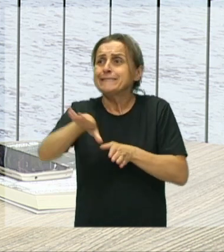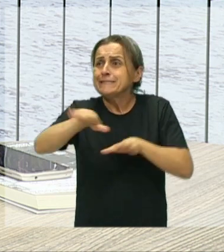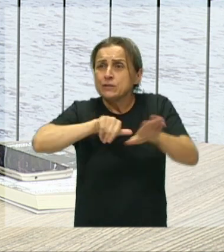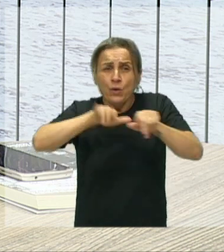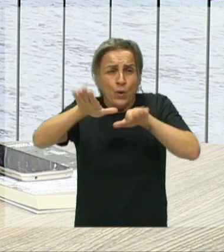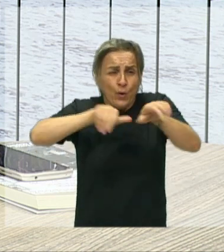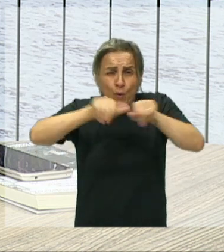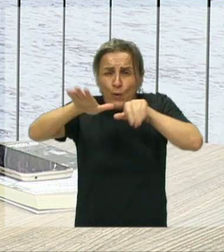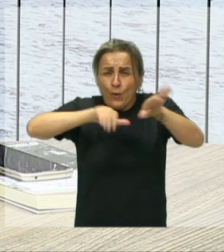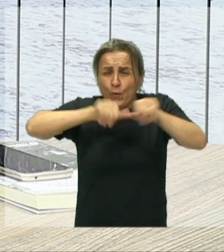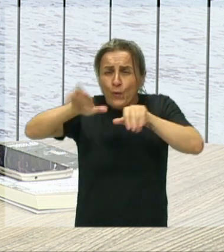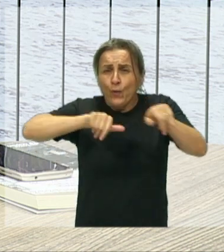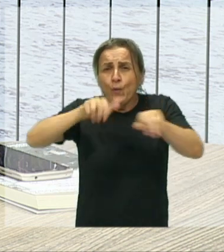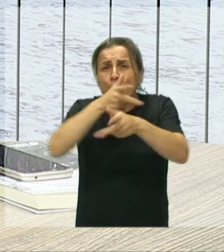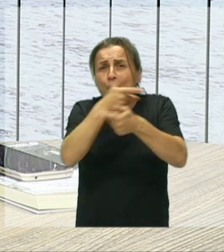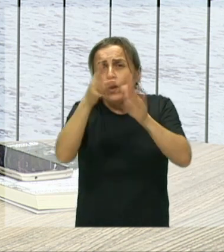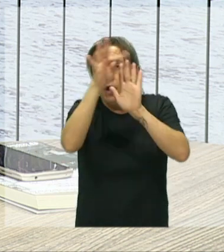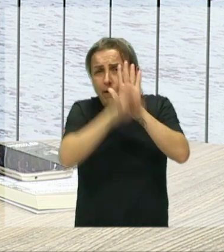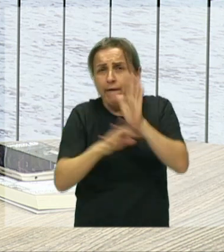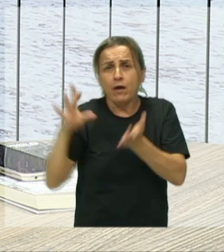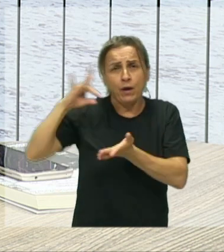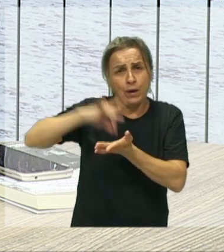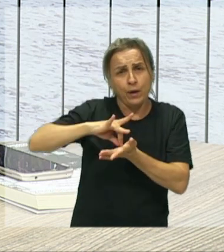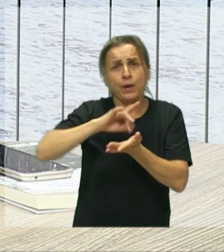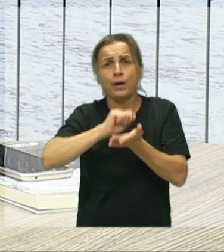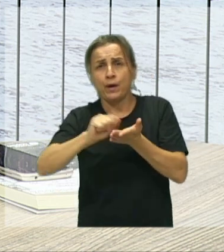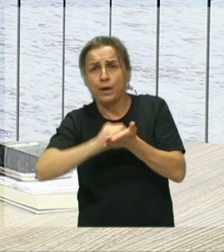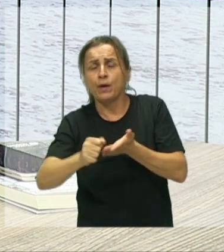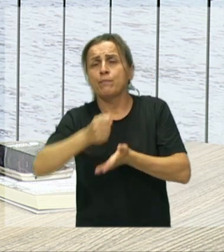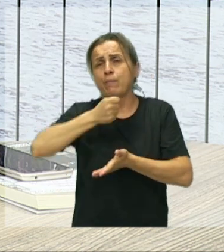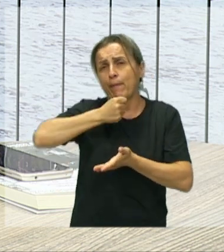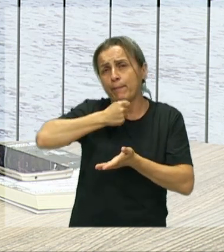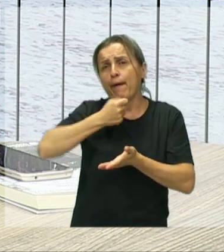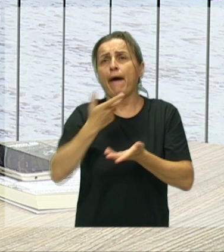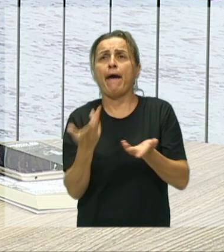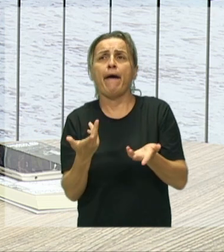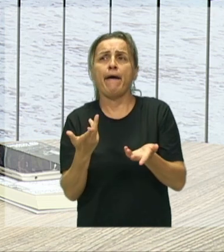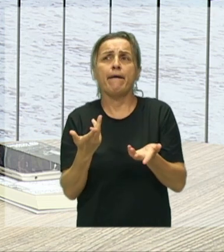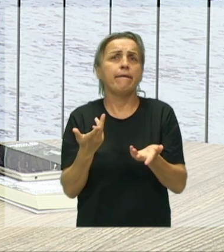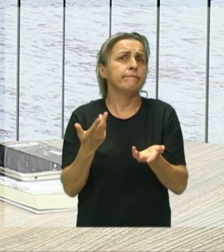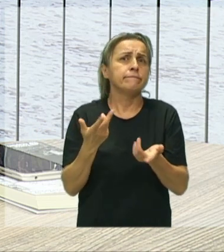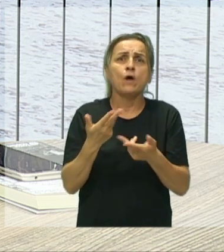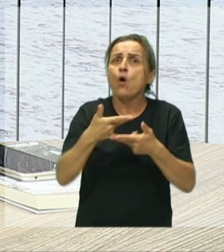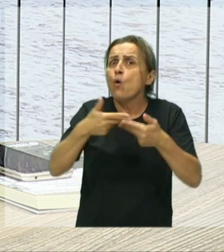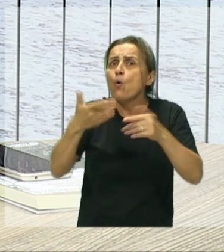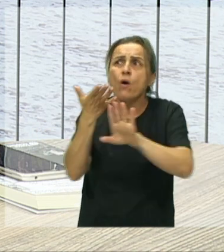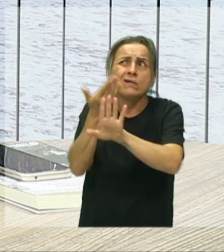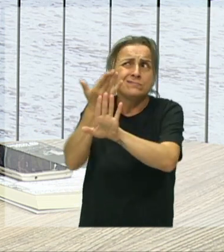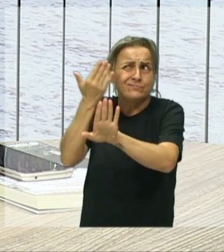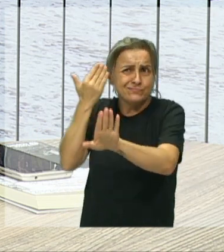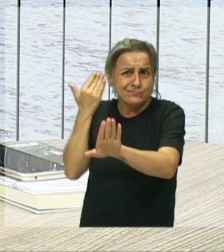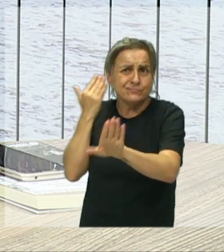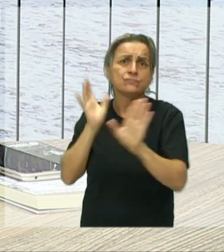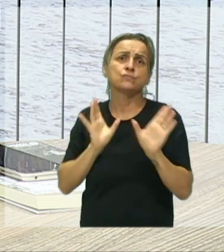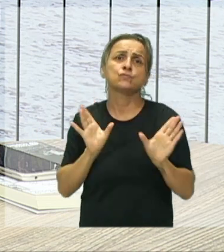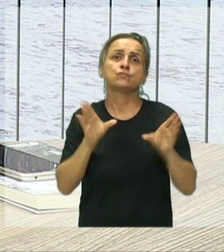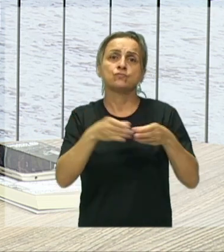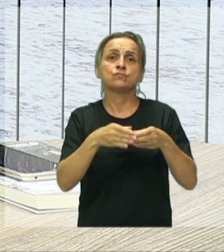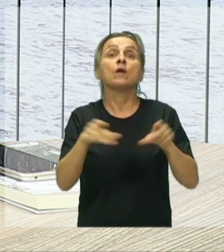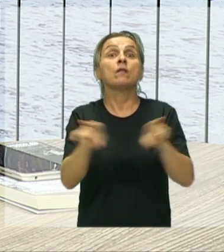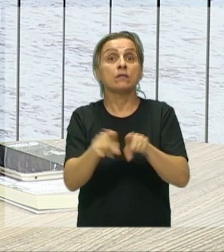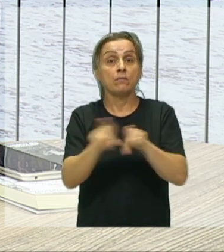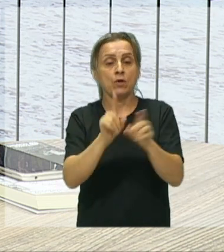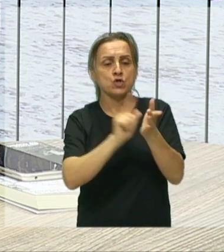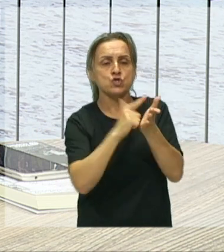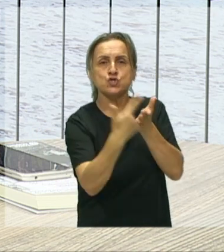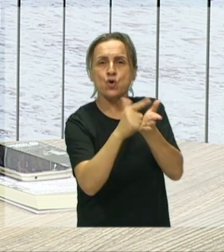fontes orais, as fontes escritas, os relatos de memorialistas e, sobretudo, os jornais de